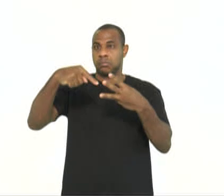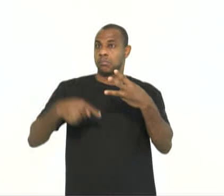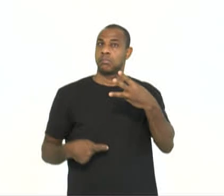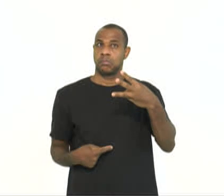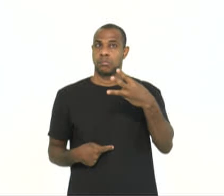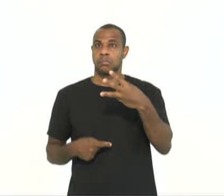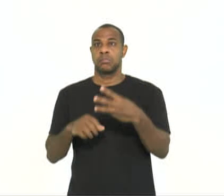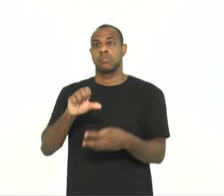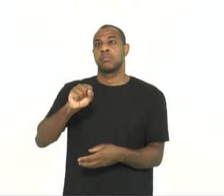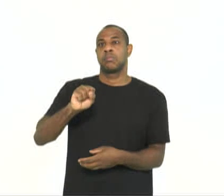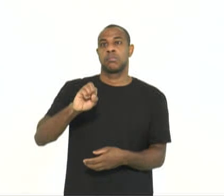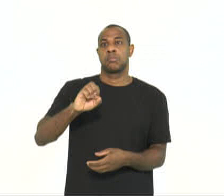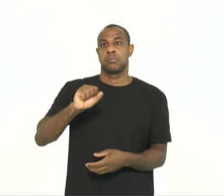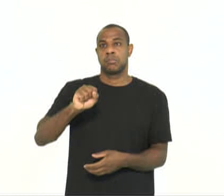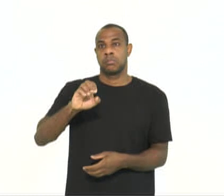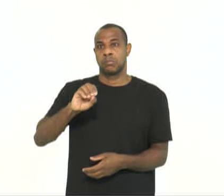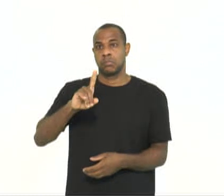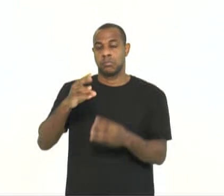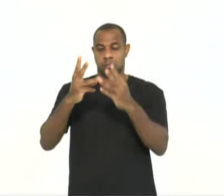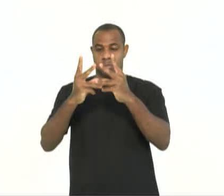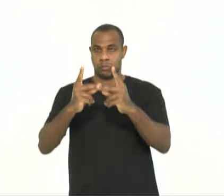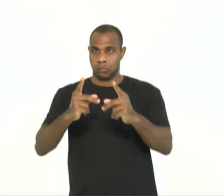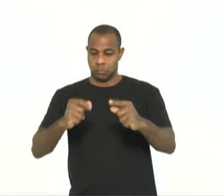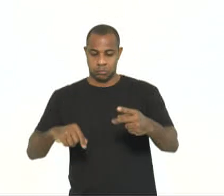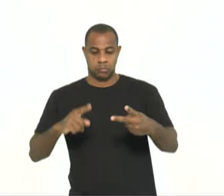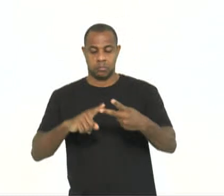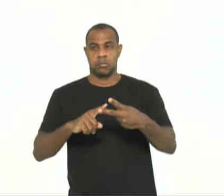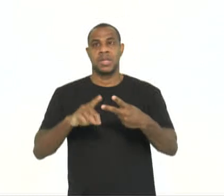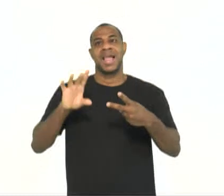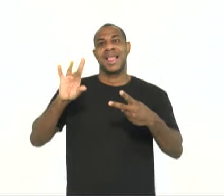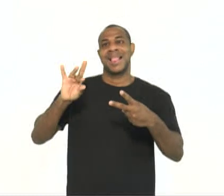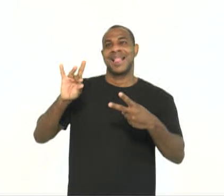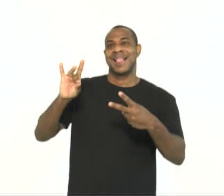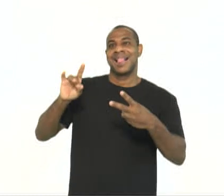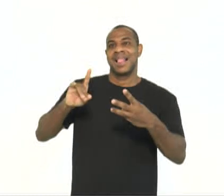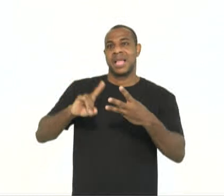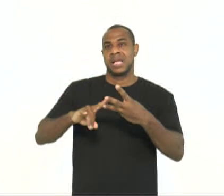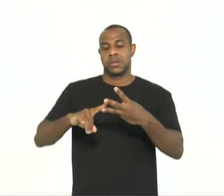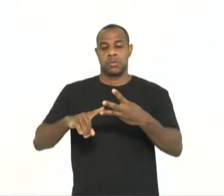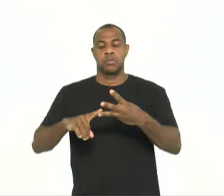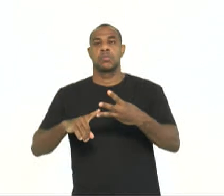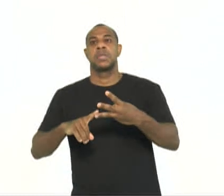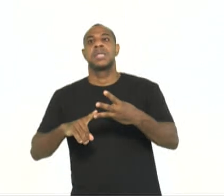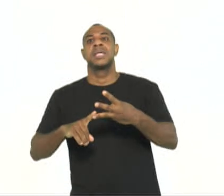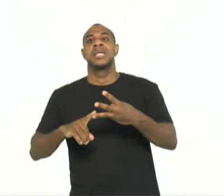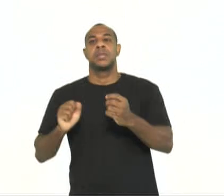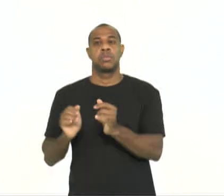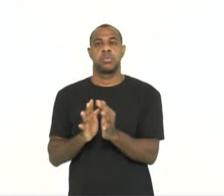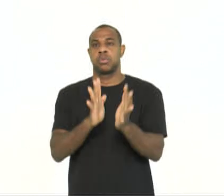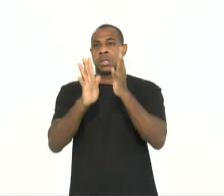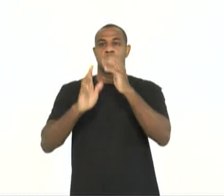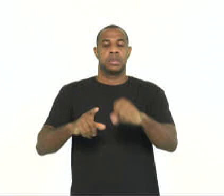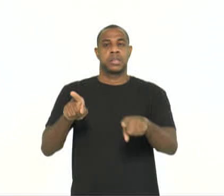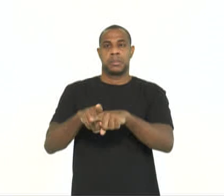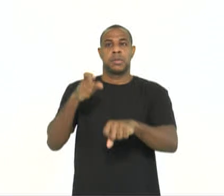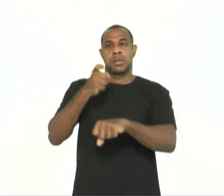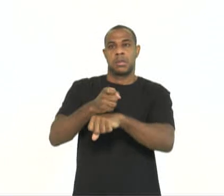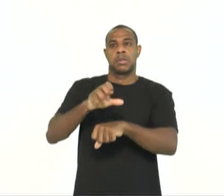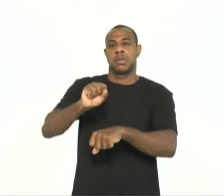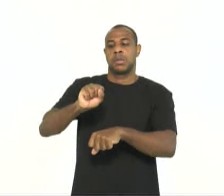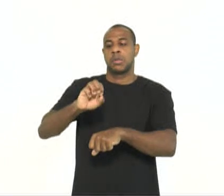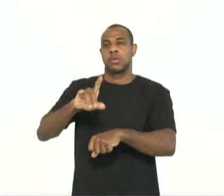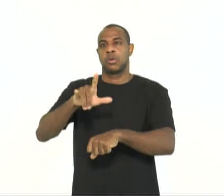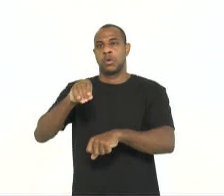físicos: sólido, líquido e gasoso. Oceanos e mares sendo compostos por água salgada, já a água dos